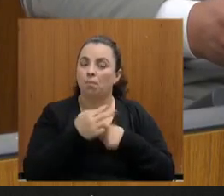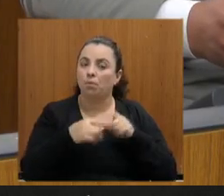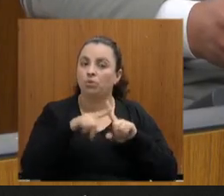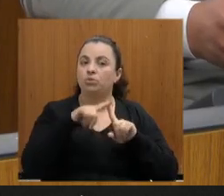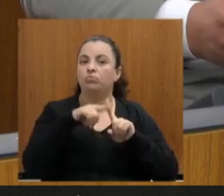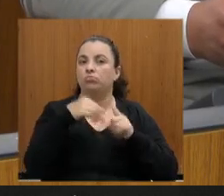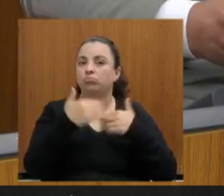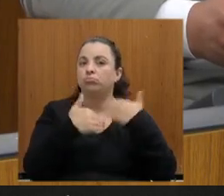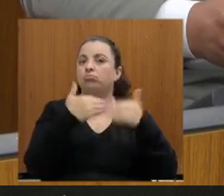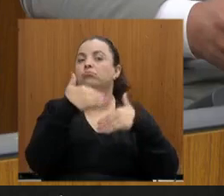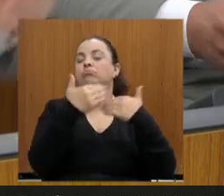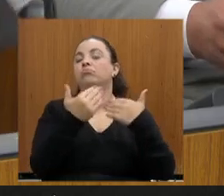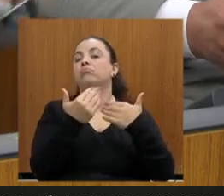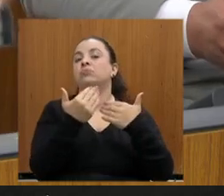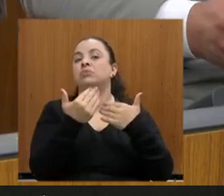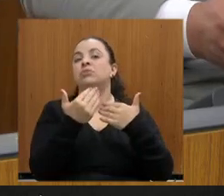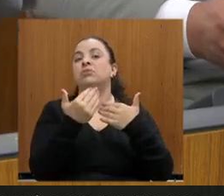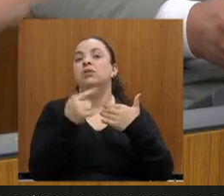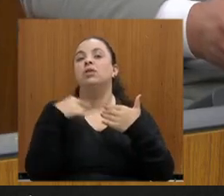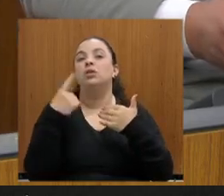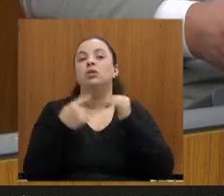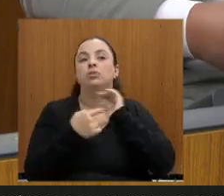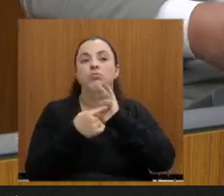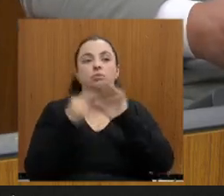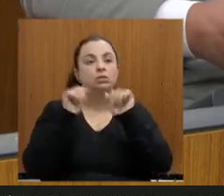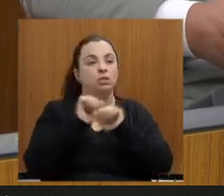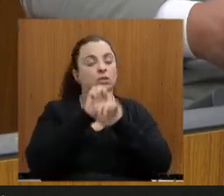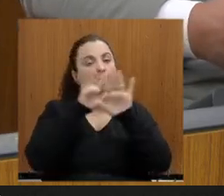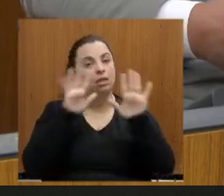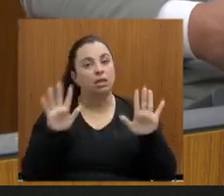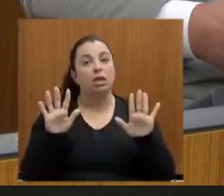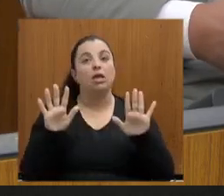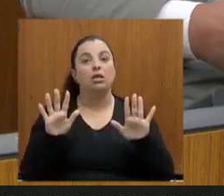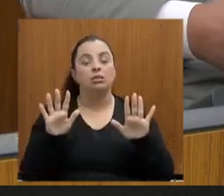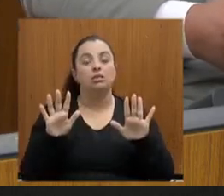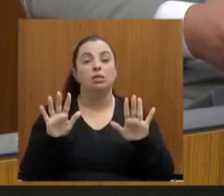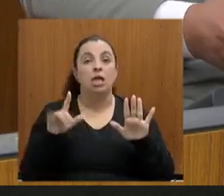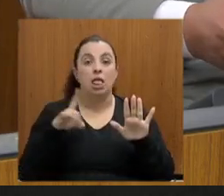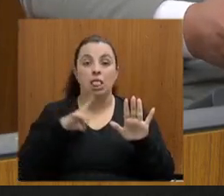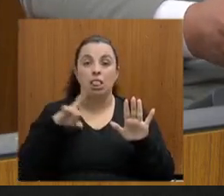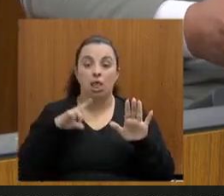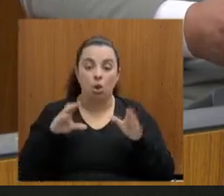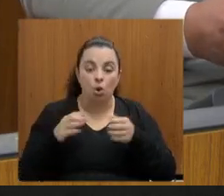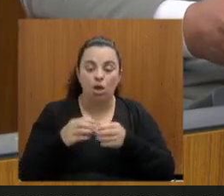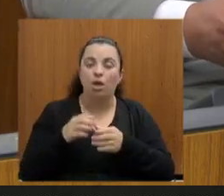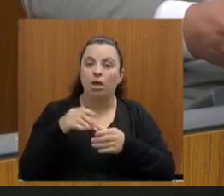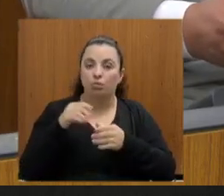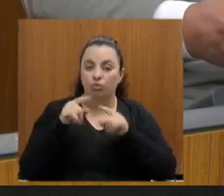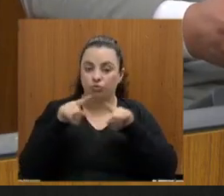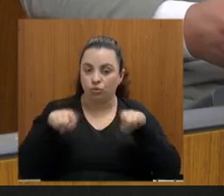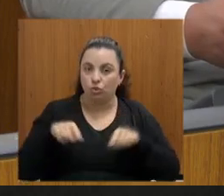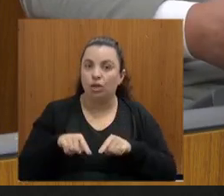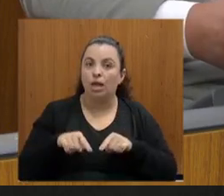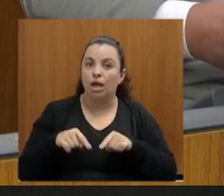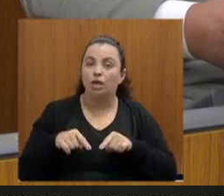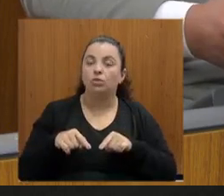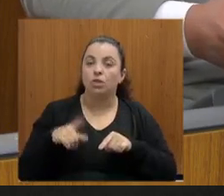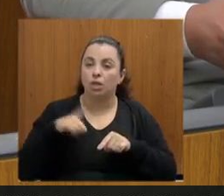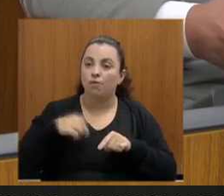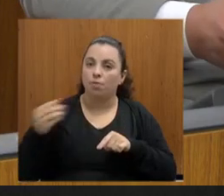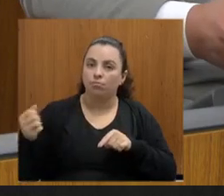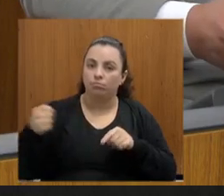trazendo então claramente né Nós renovamos a equipe para o fizemos muitos